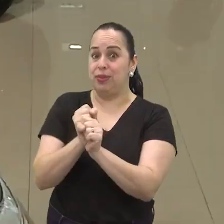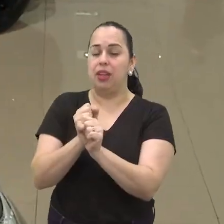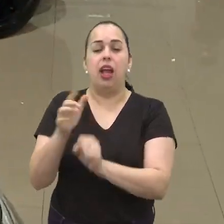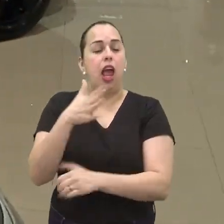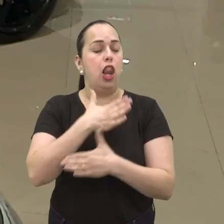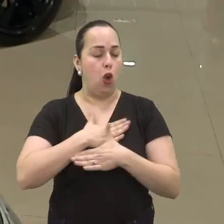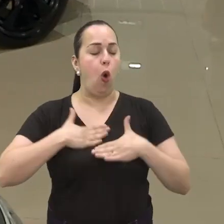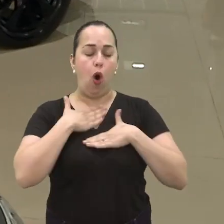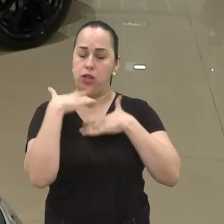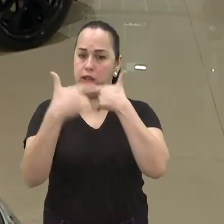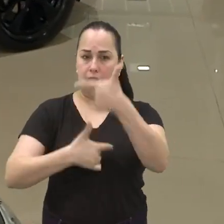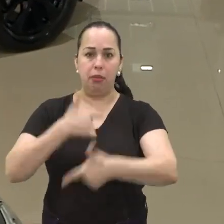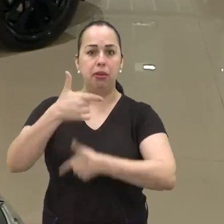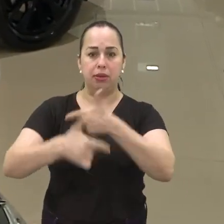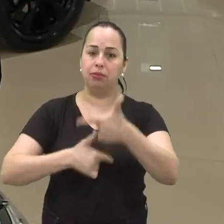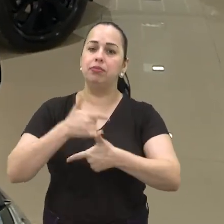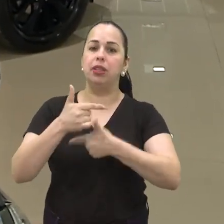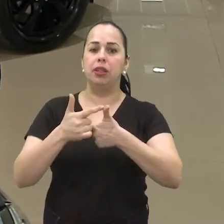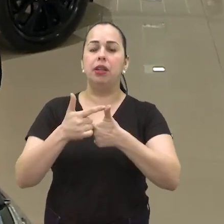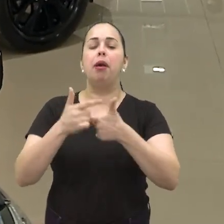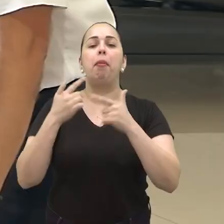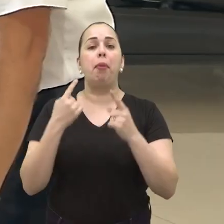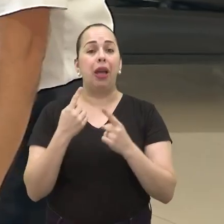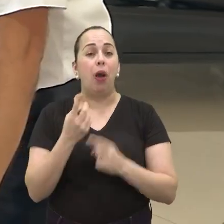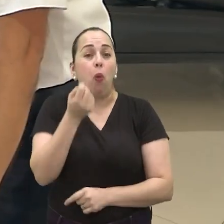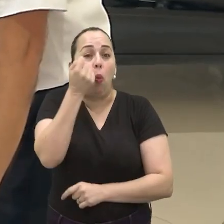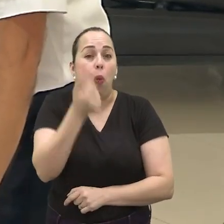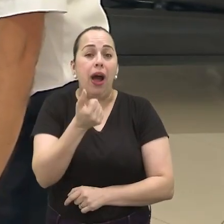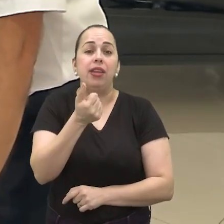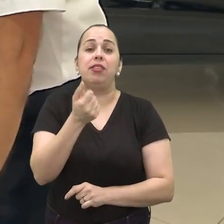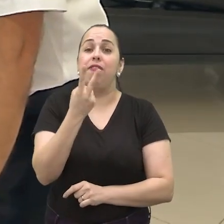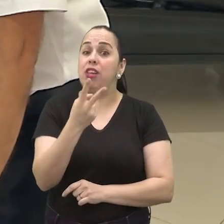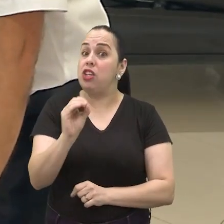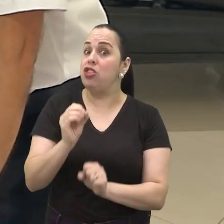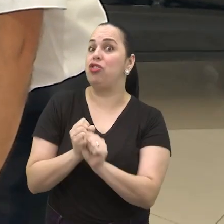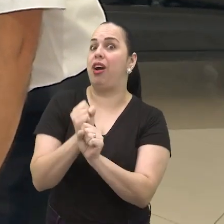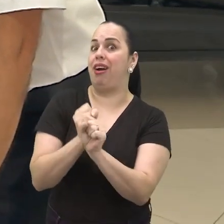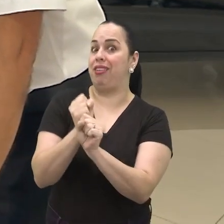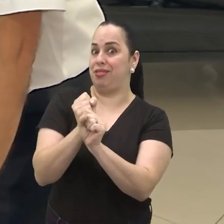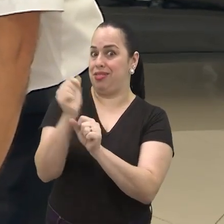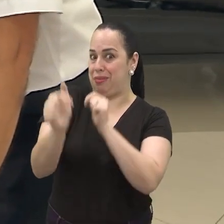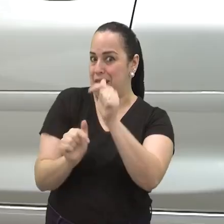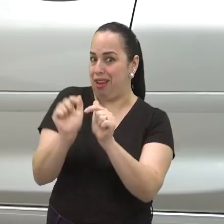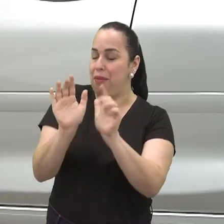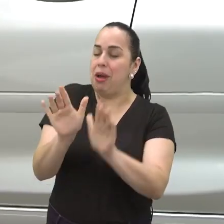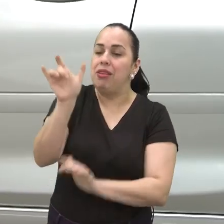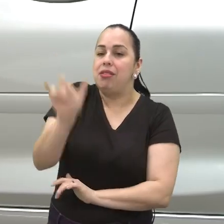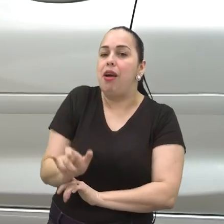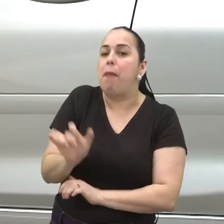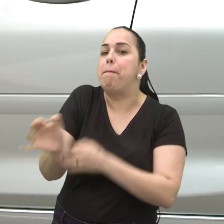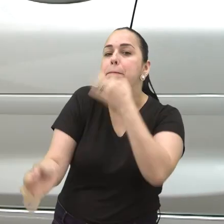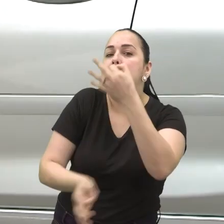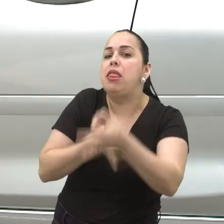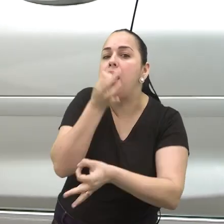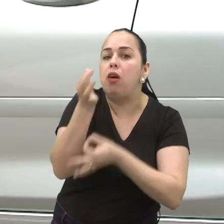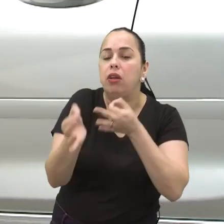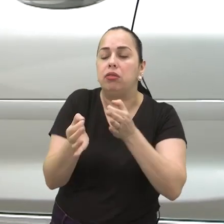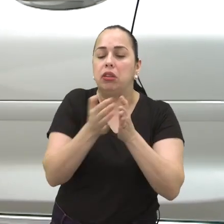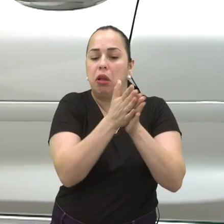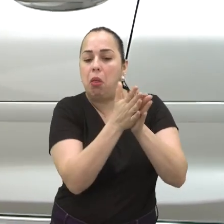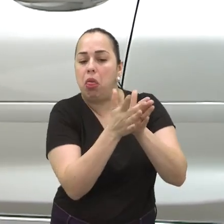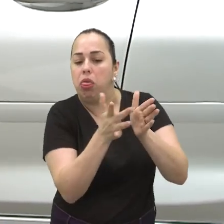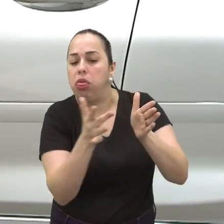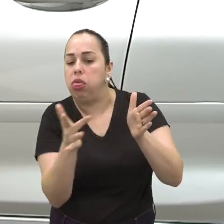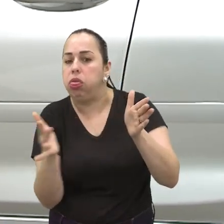anos. Ele gosta do serviço, afinal são quase 2 décadas no mesmo lugar. Mas diz aí, Diogo,